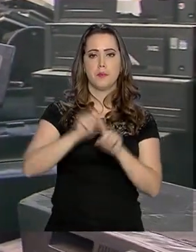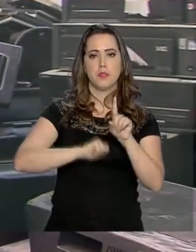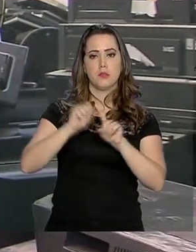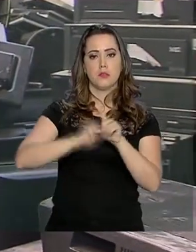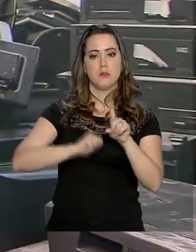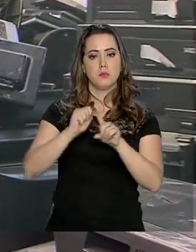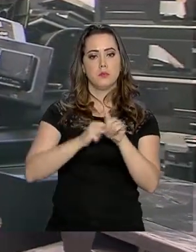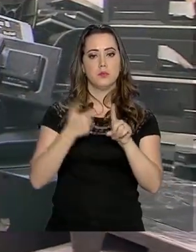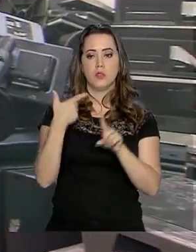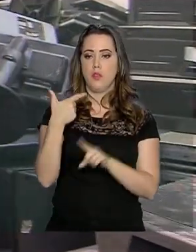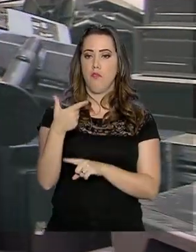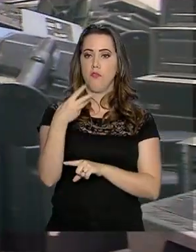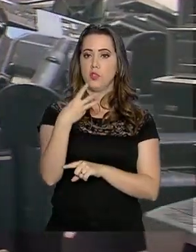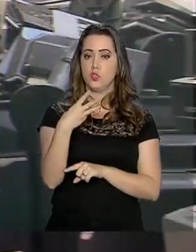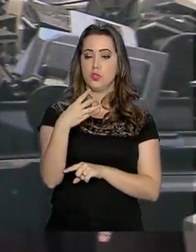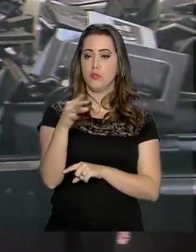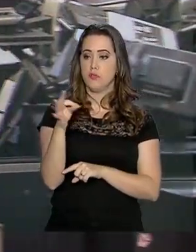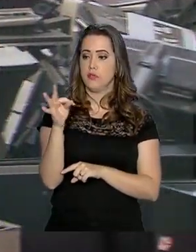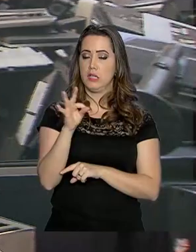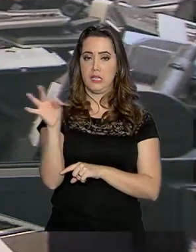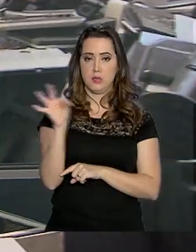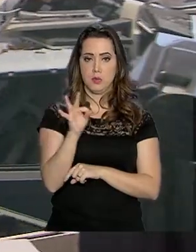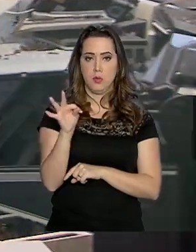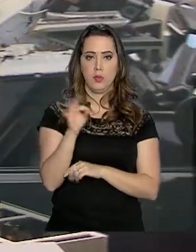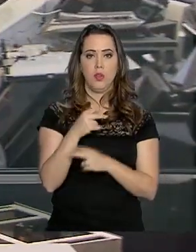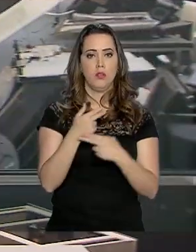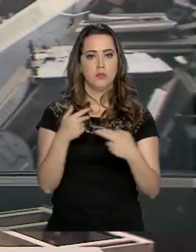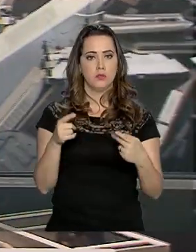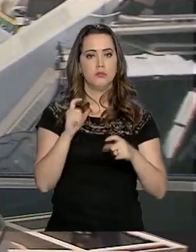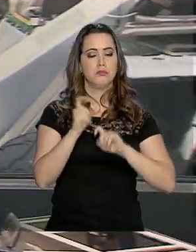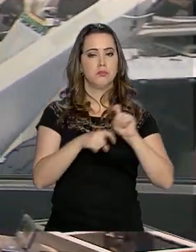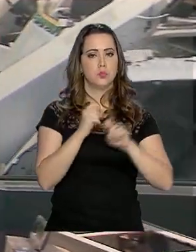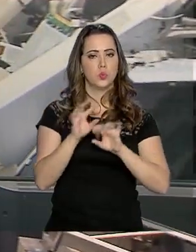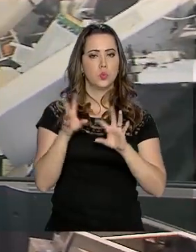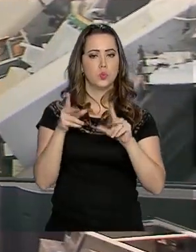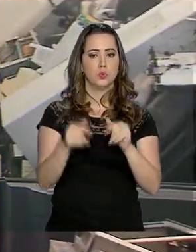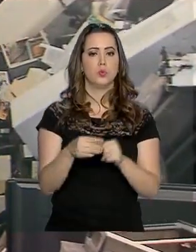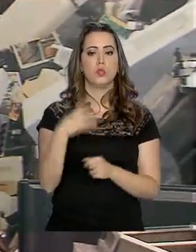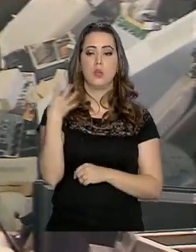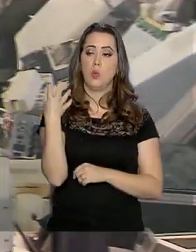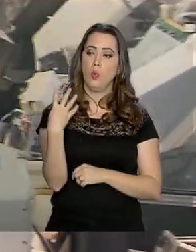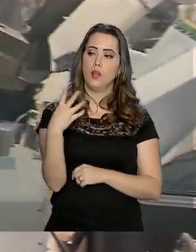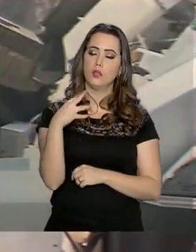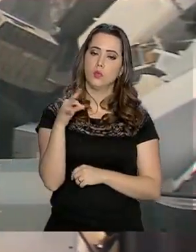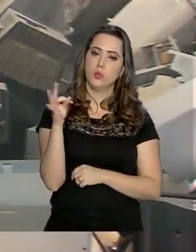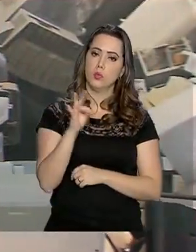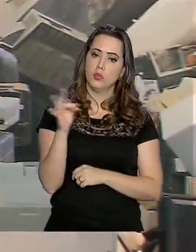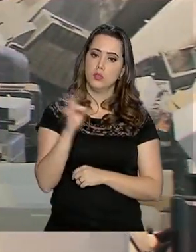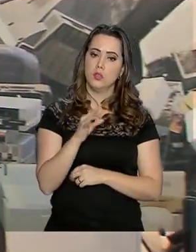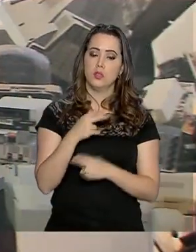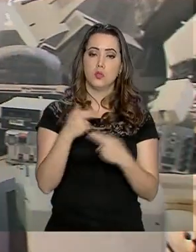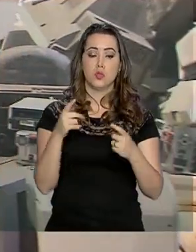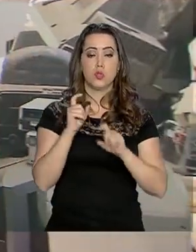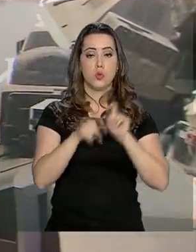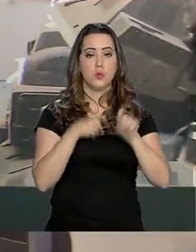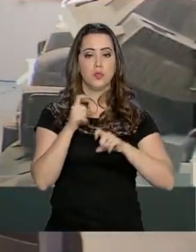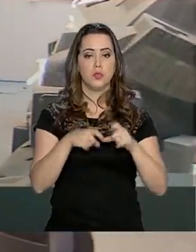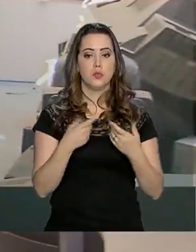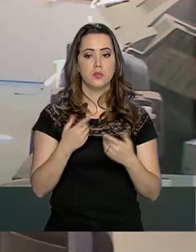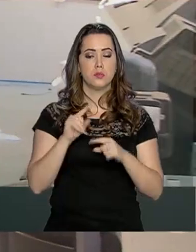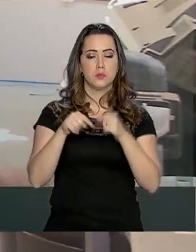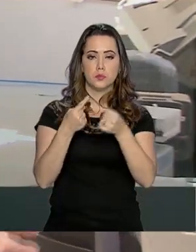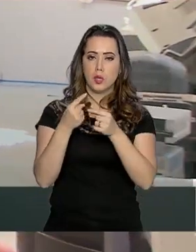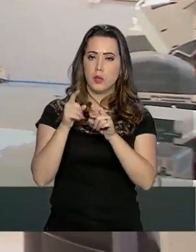de 23 toneladas de deste total 4 toneladas são de computadores que